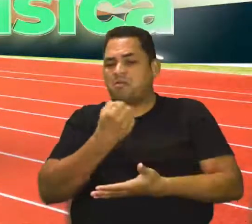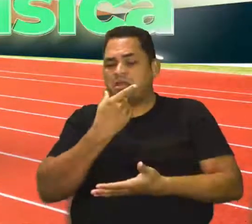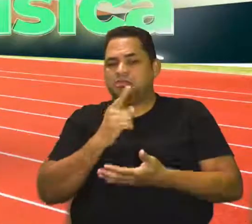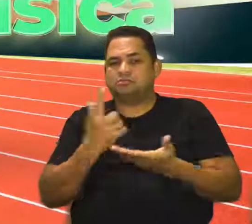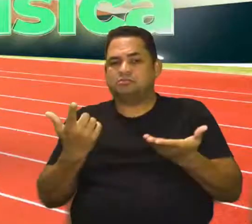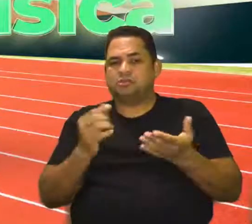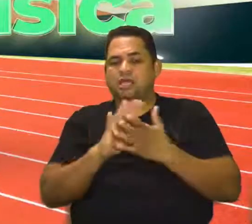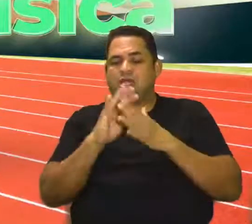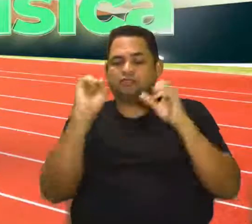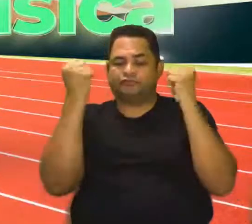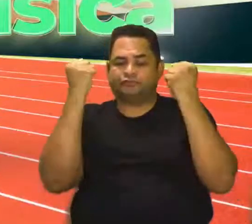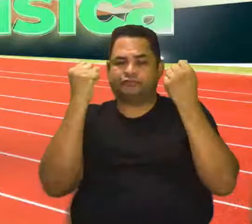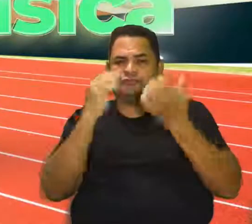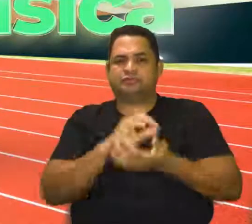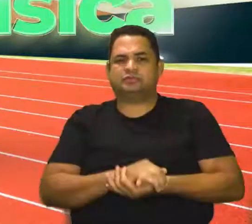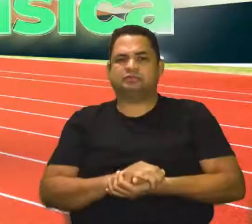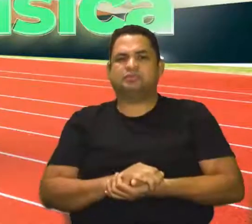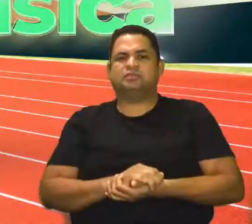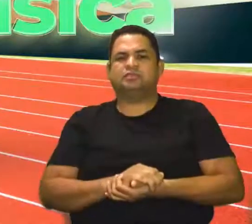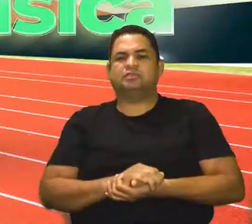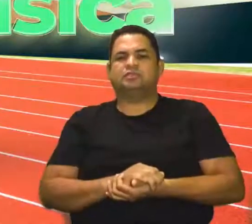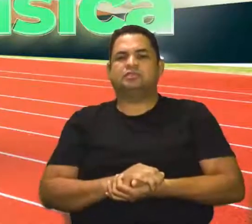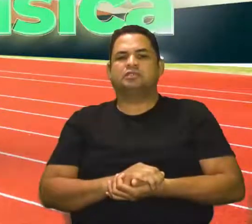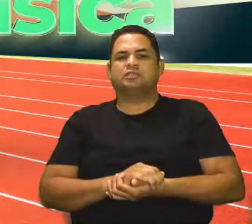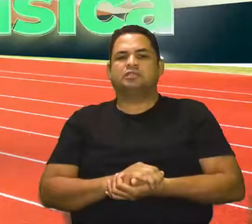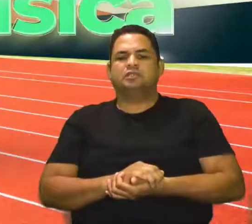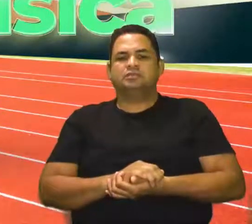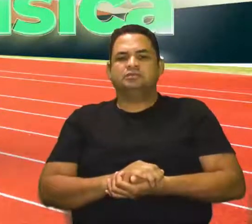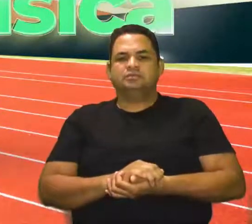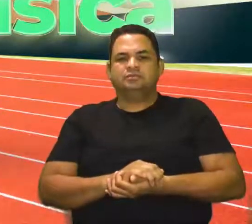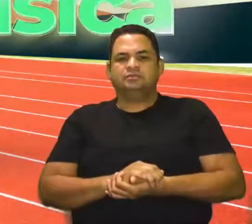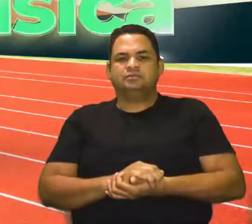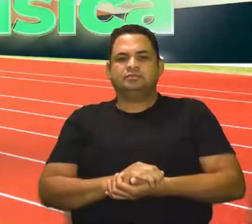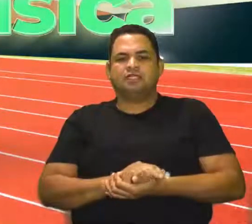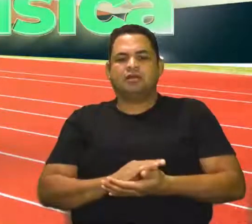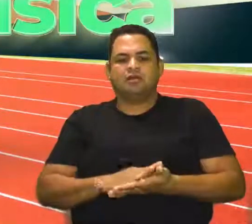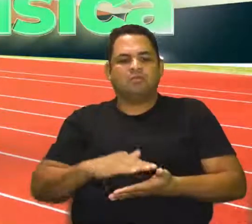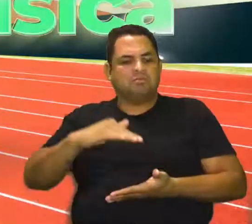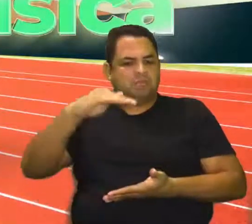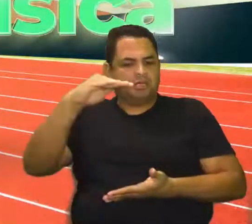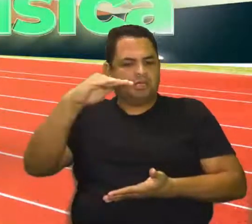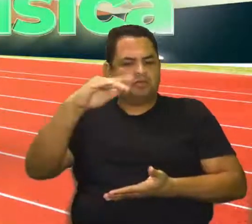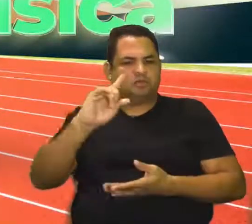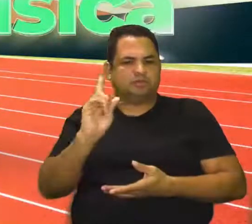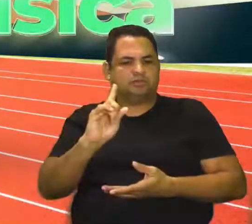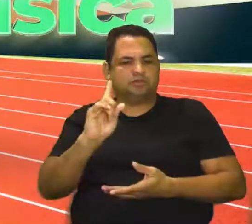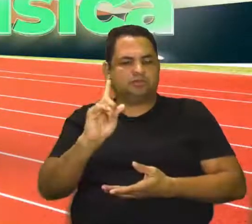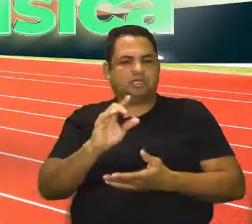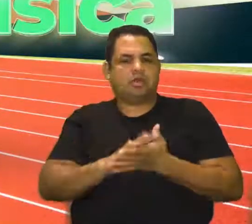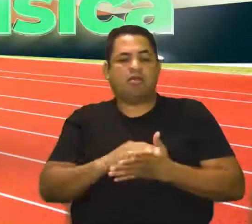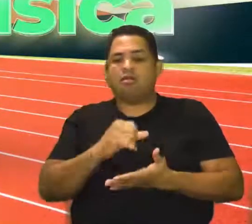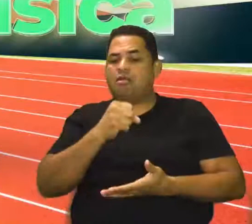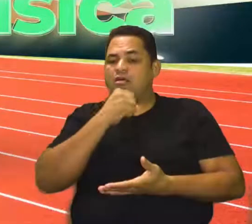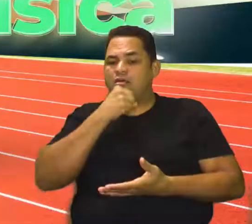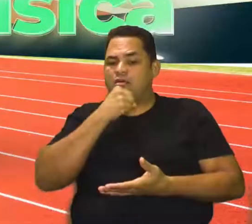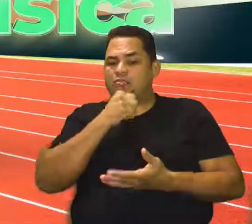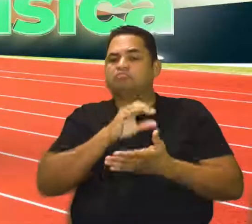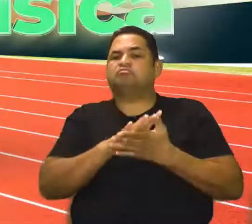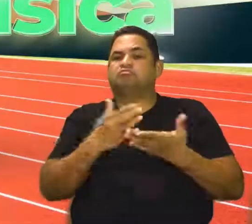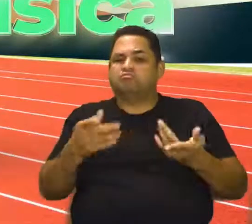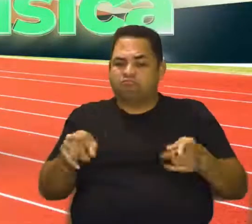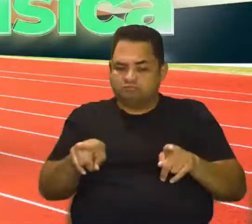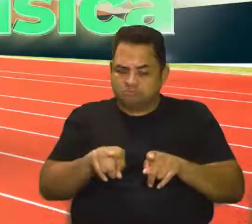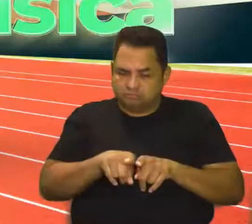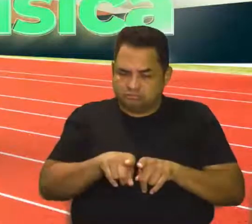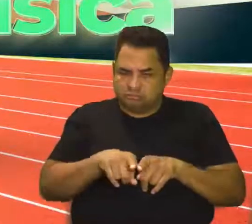física. Exato. Né? Agora, vamos parar no degrau da fase adulta? Não. Chegou ali na terceira idade, o idoso.